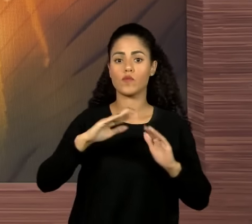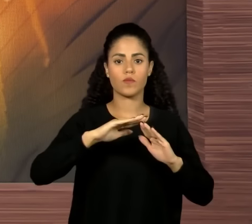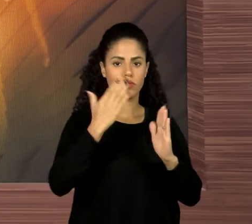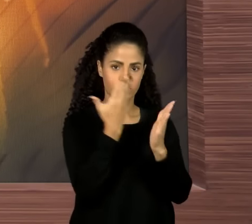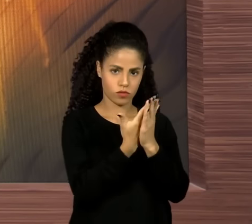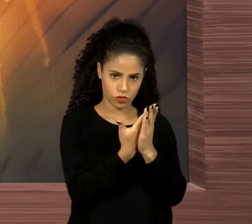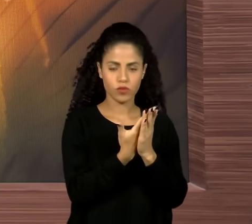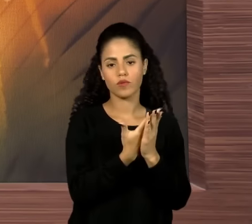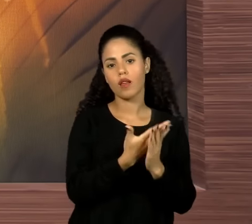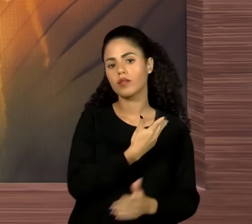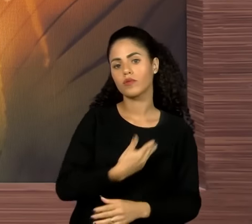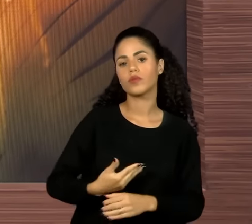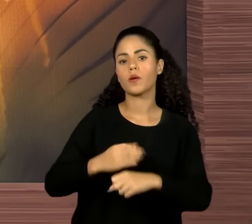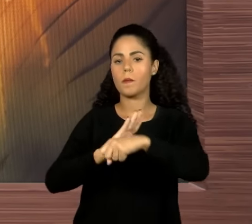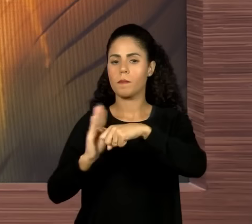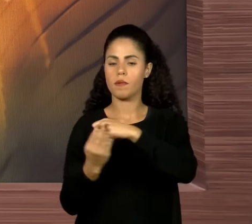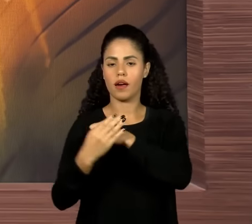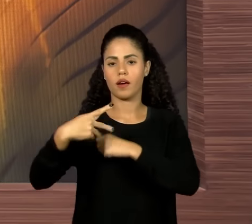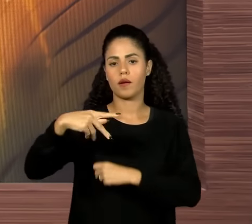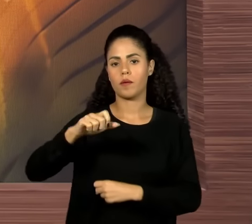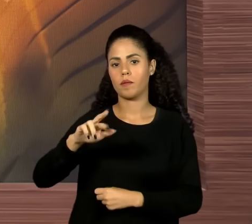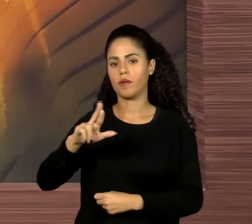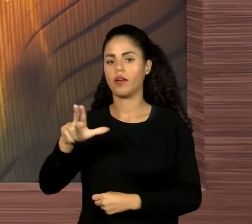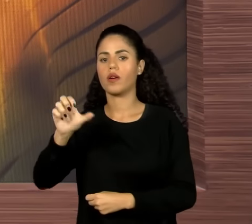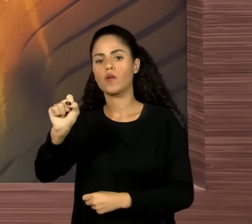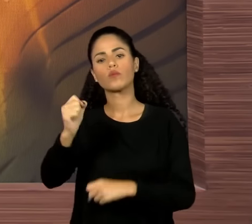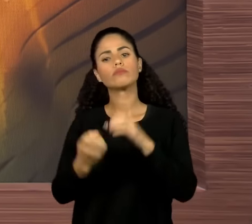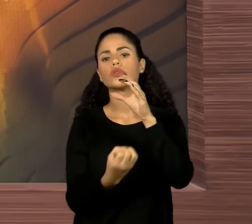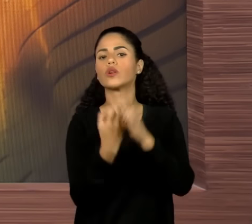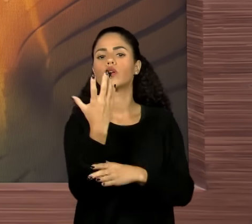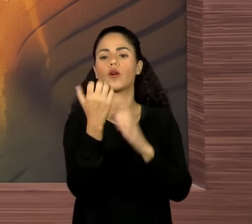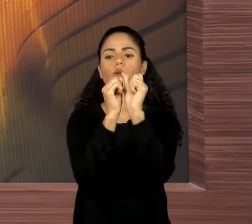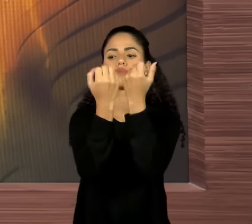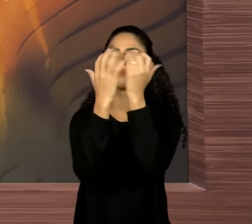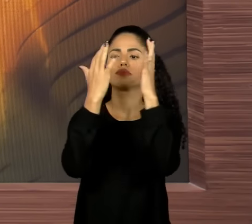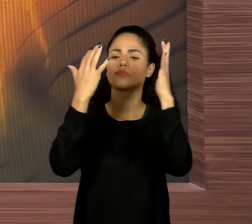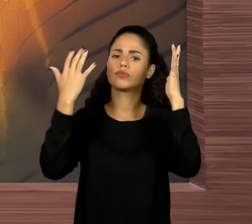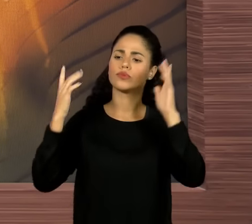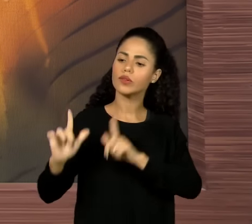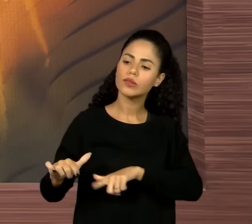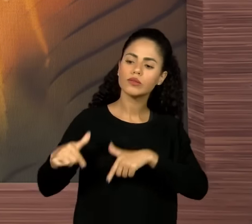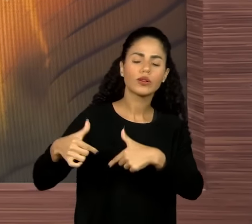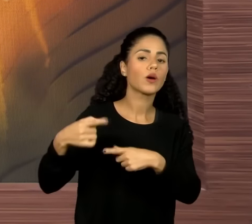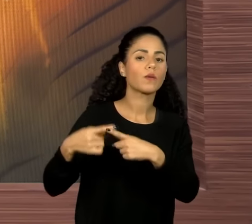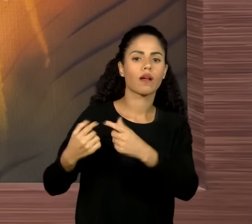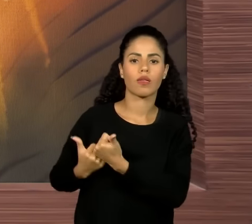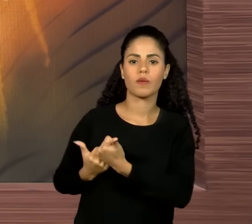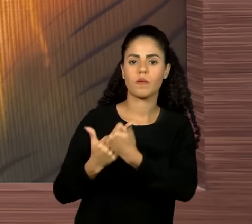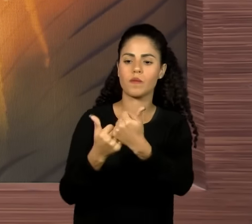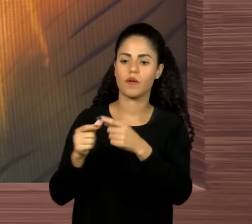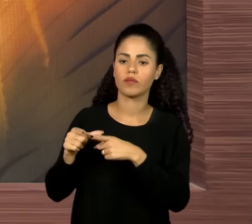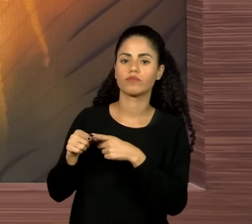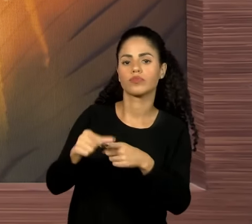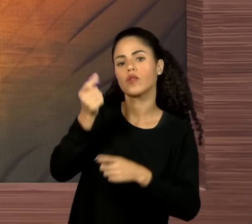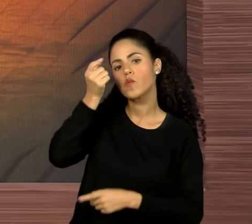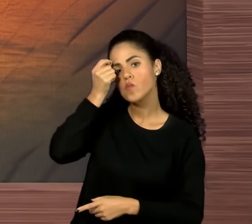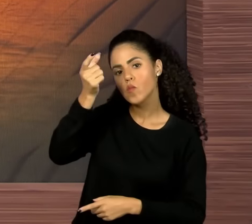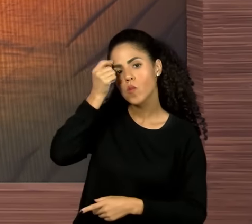municipal do bairro de Perus criaram um ecoparque. A iniciativa tem o apoio da Comunidade Cultural